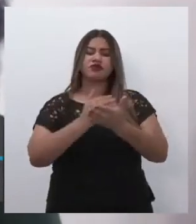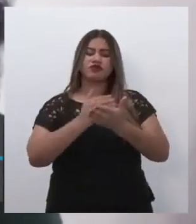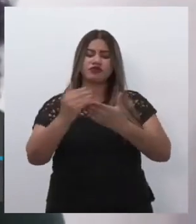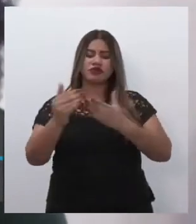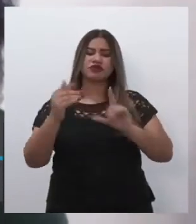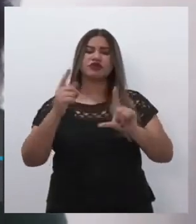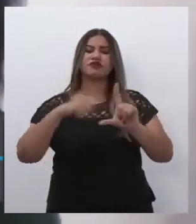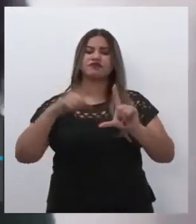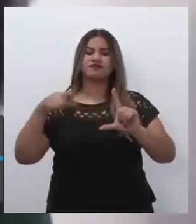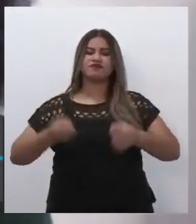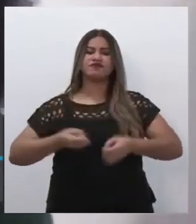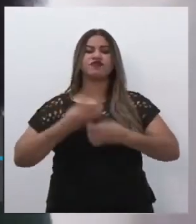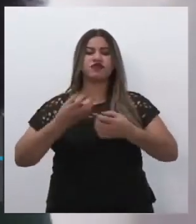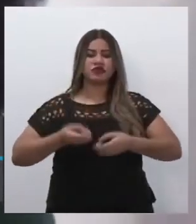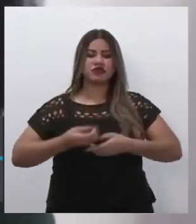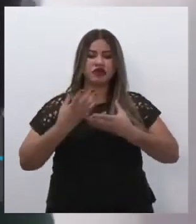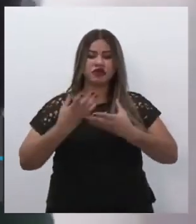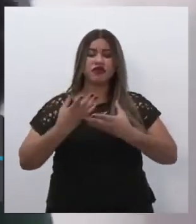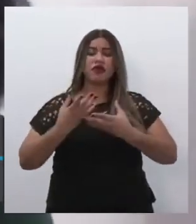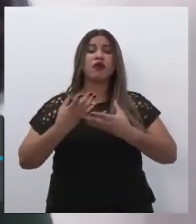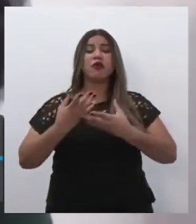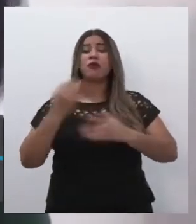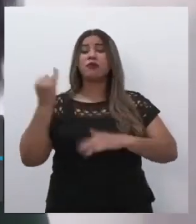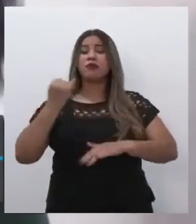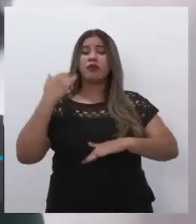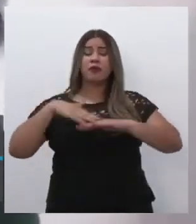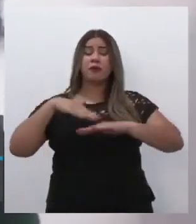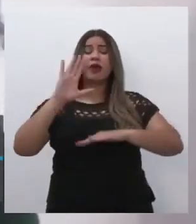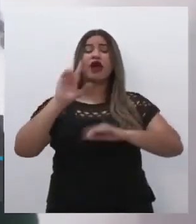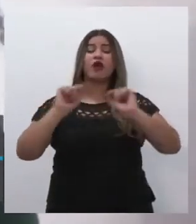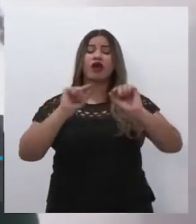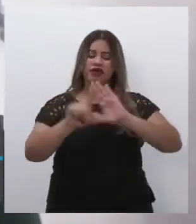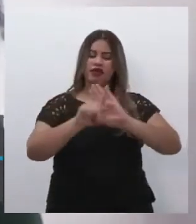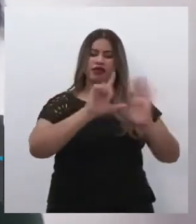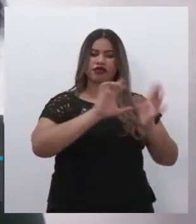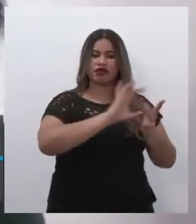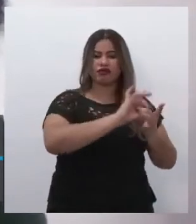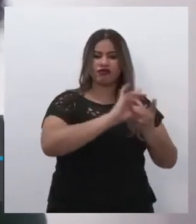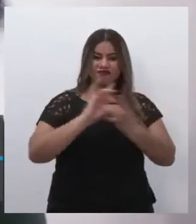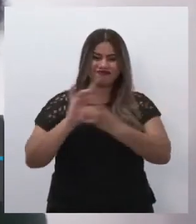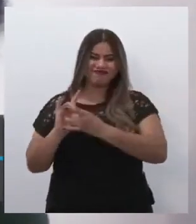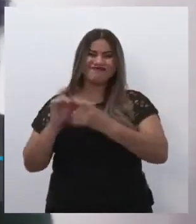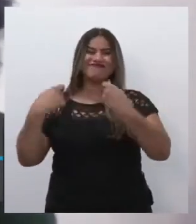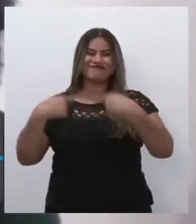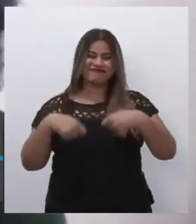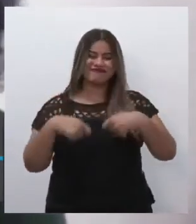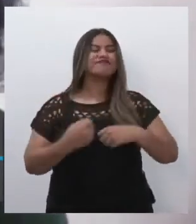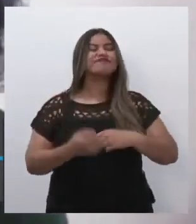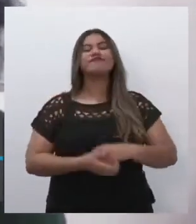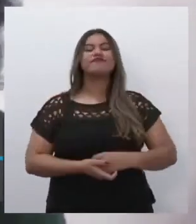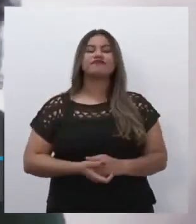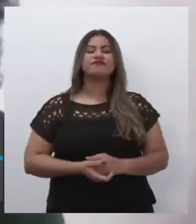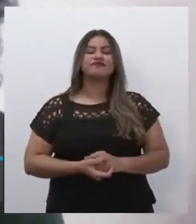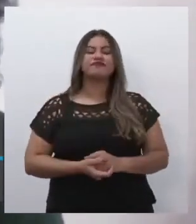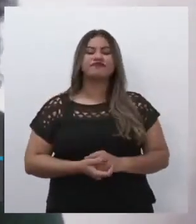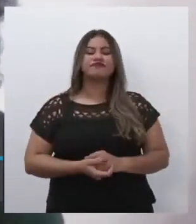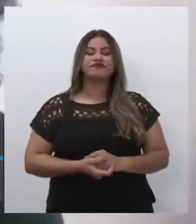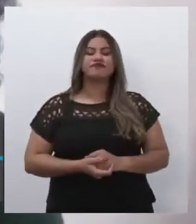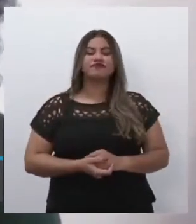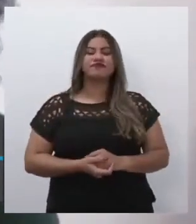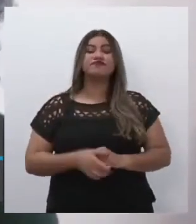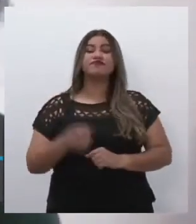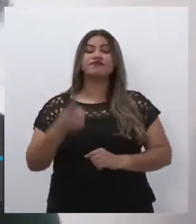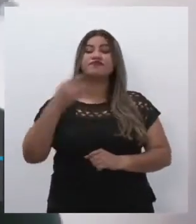infográfico, é imprescindível a contextualização desse recurso, né? A gente pede